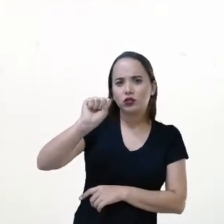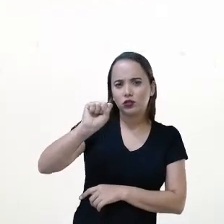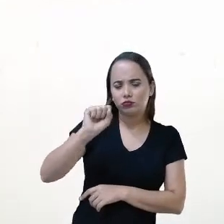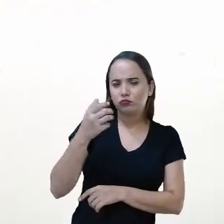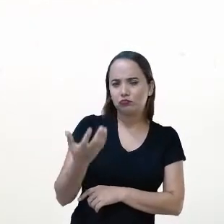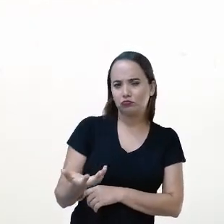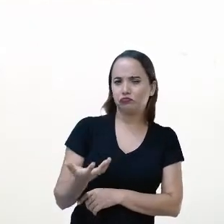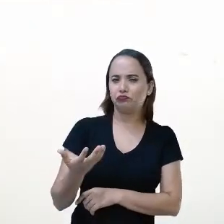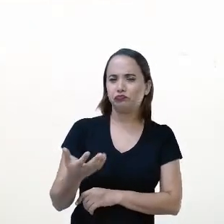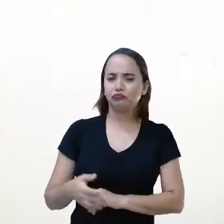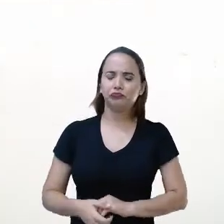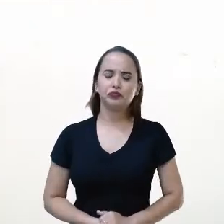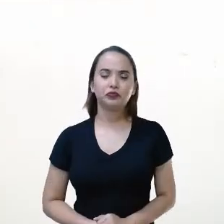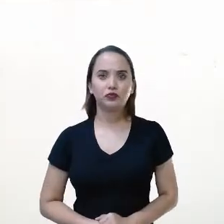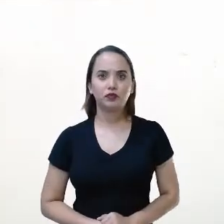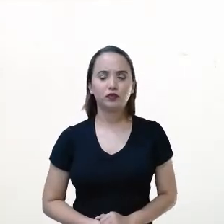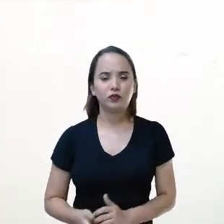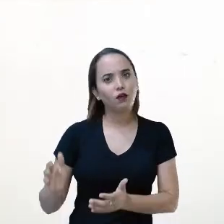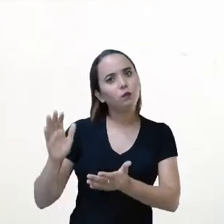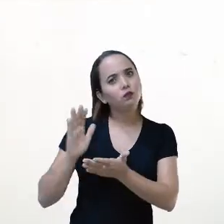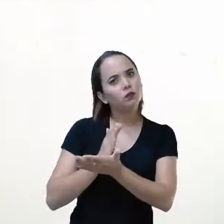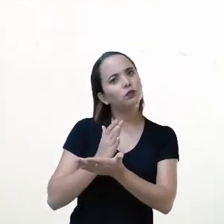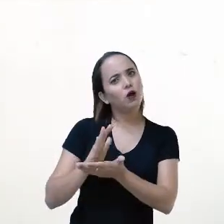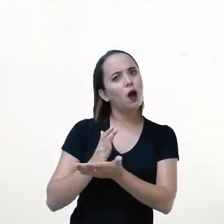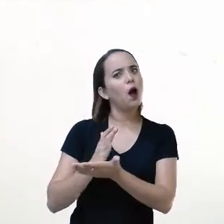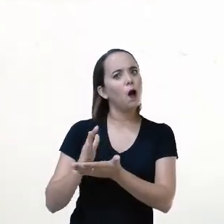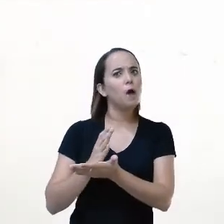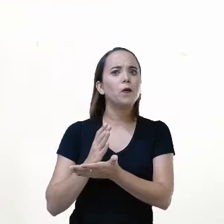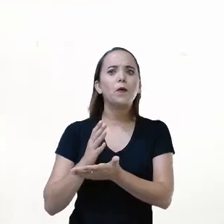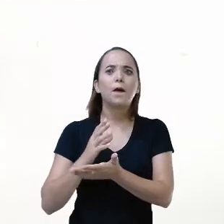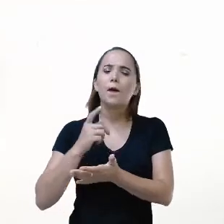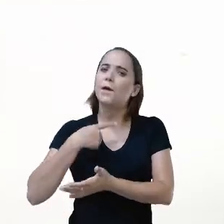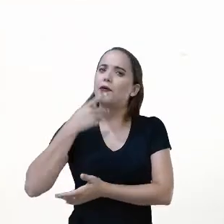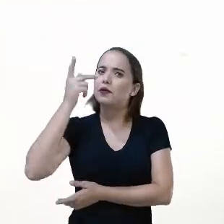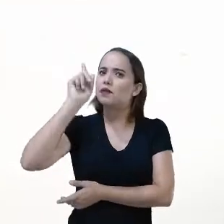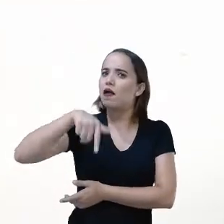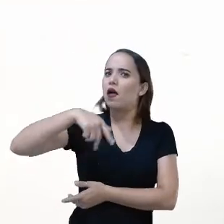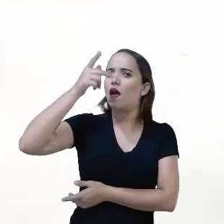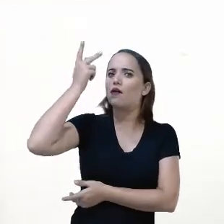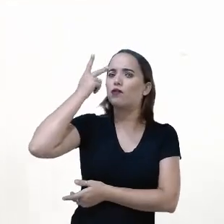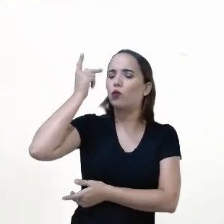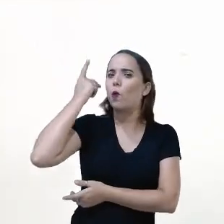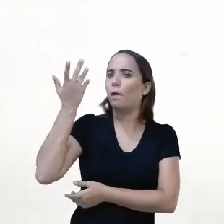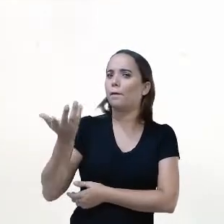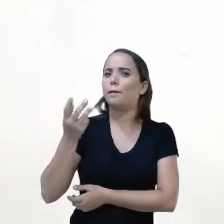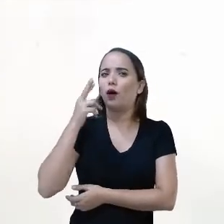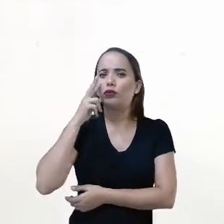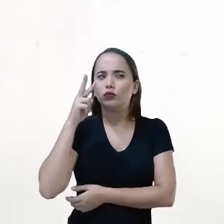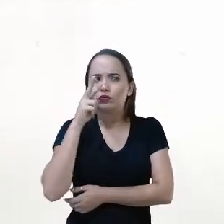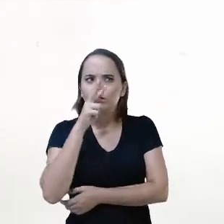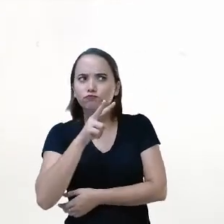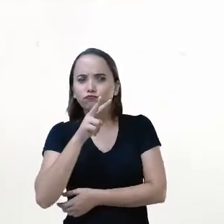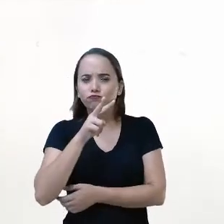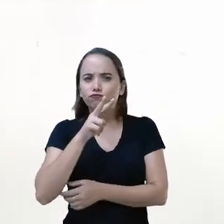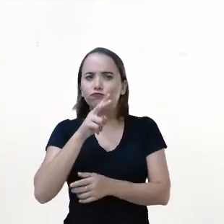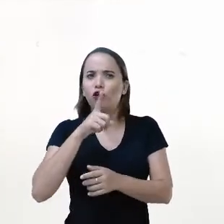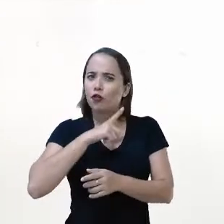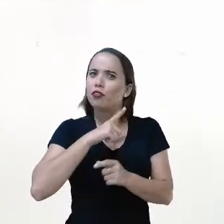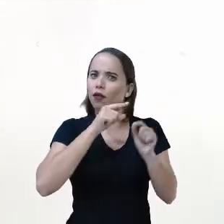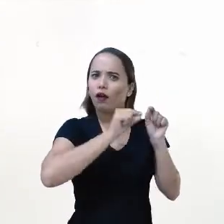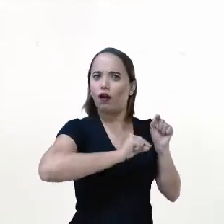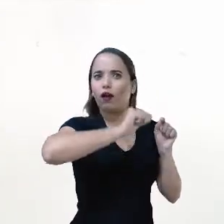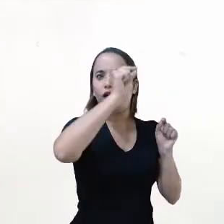Em determinadas notícias é bem comum nós encontrarmos os gráficos. Então, se você não